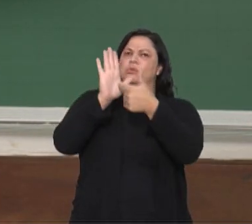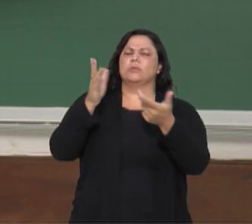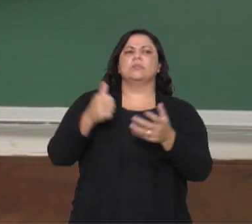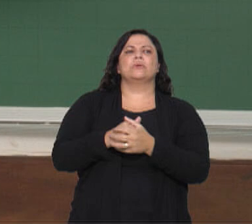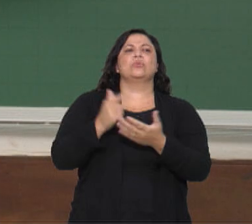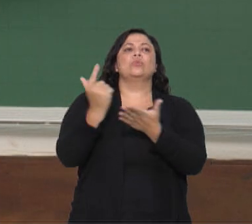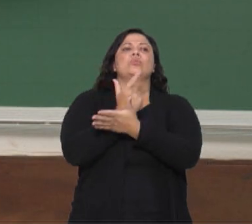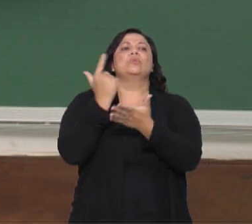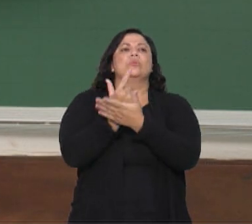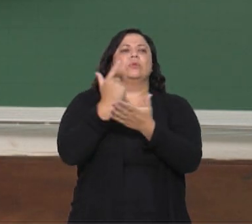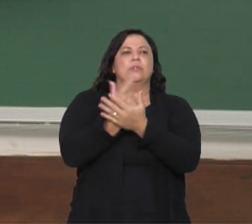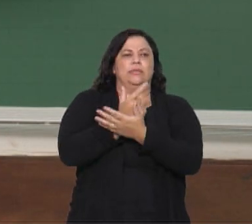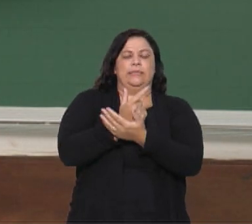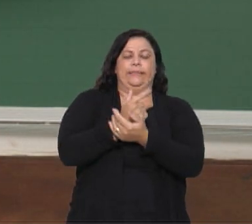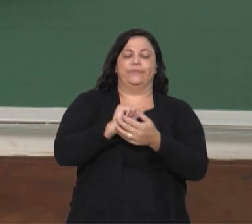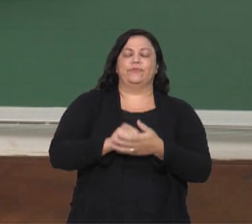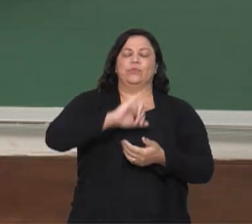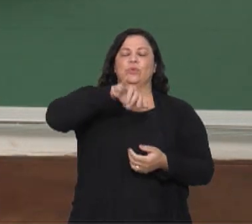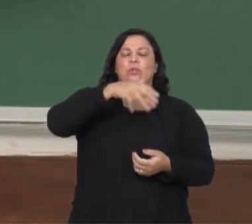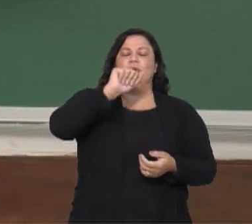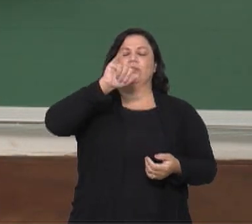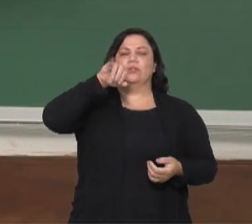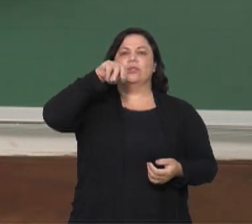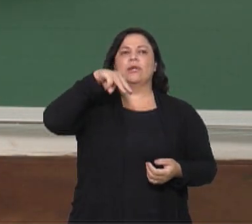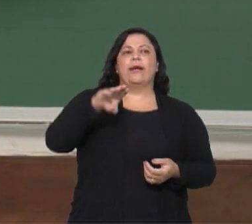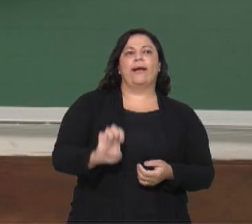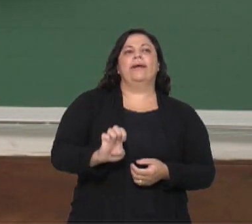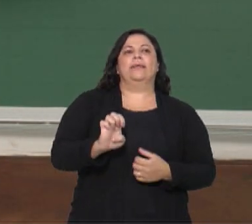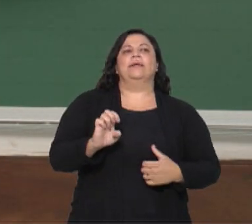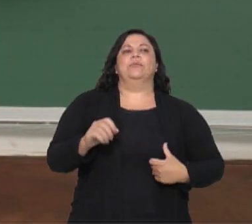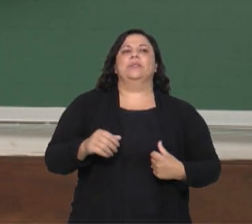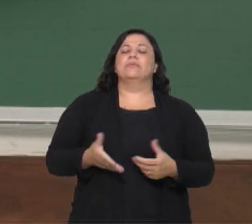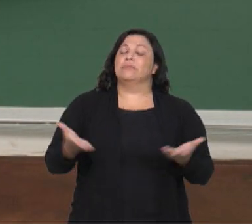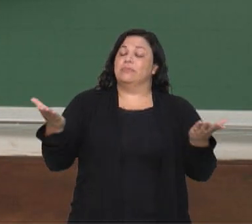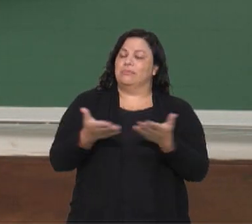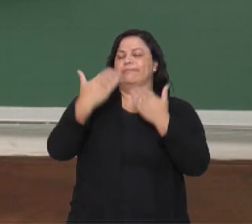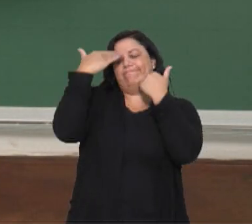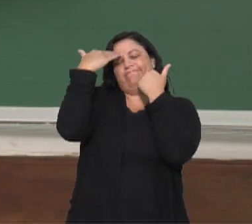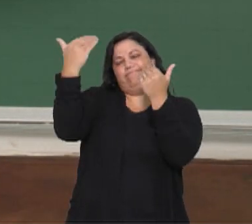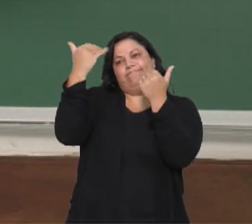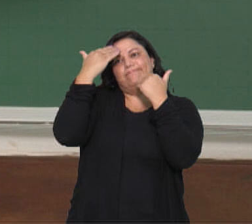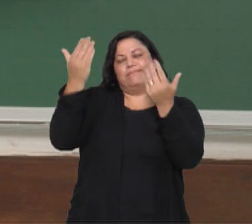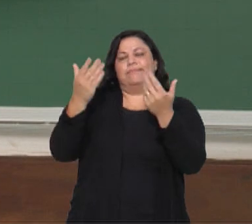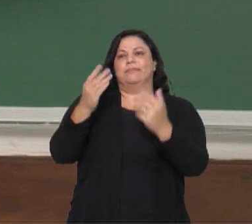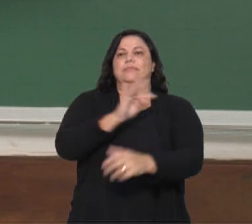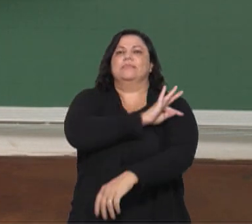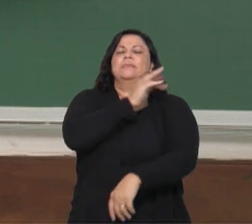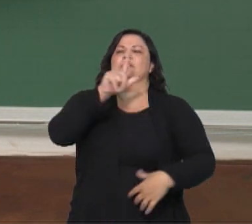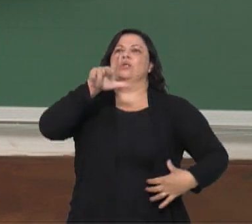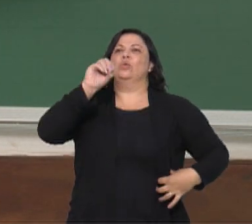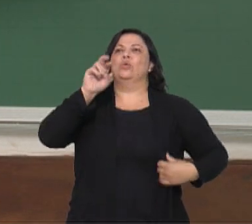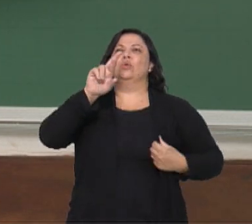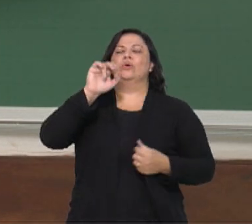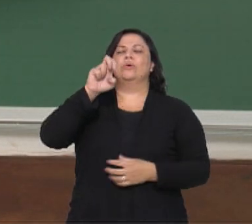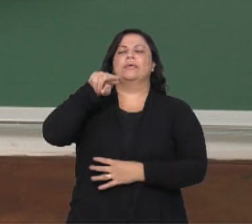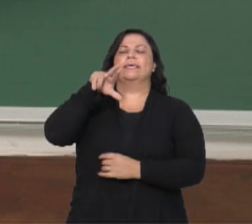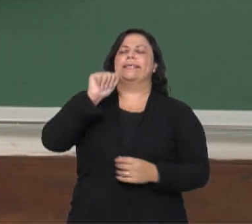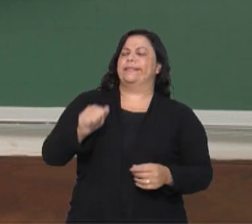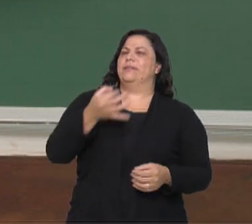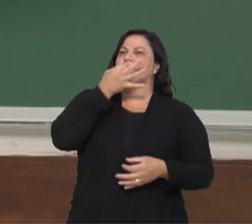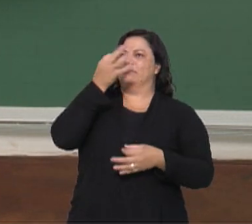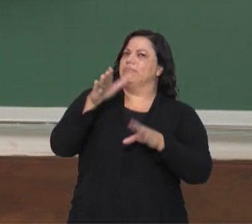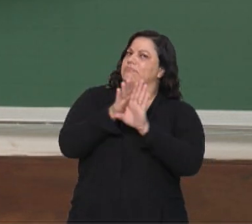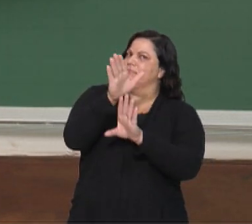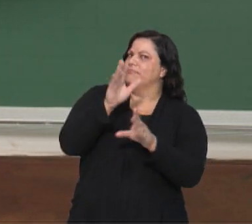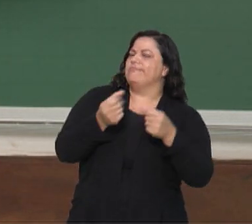Primeiras Civilizações, historiador Jaime Pinsky. Até agradecer aqui a nossa técnica Lorena, que fez essa dica muito bacana